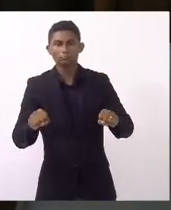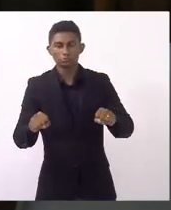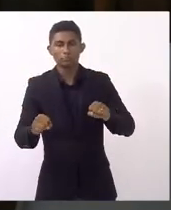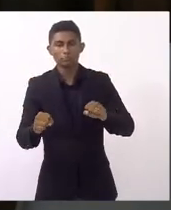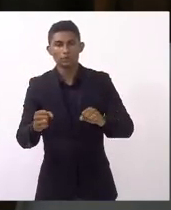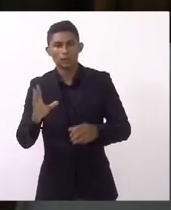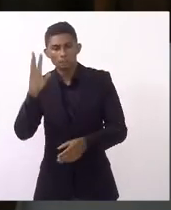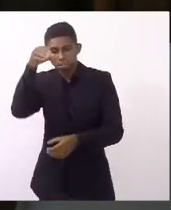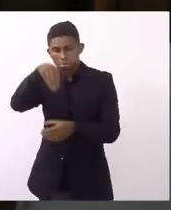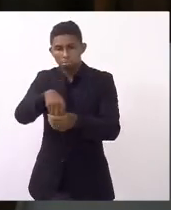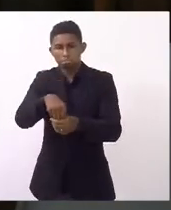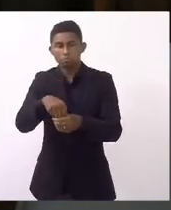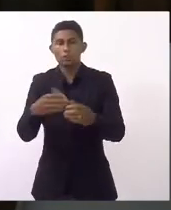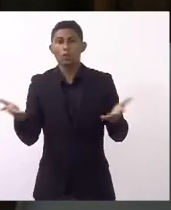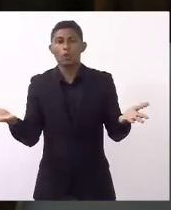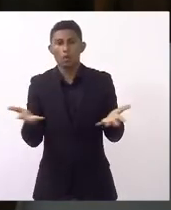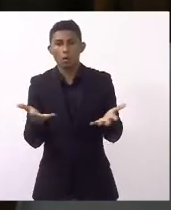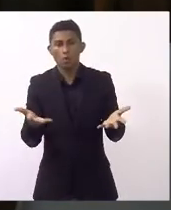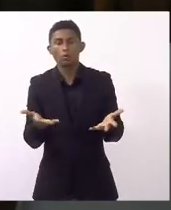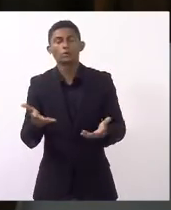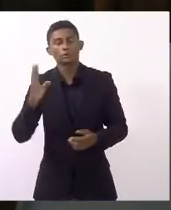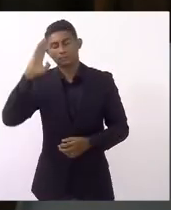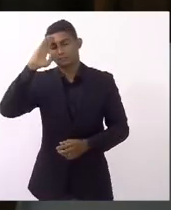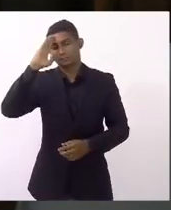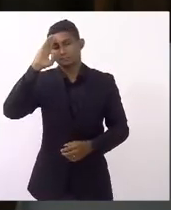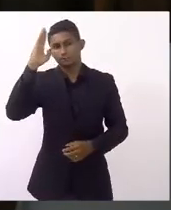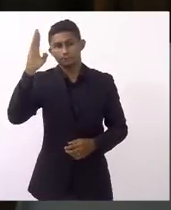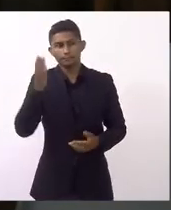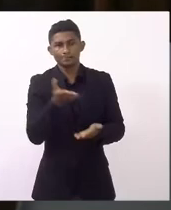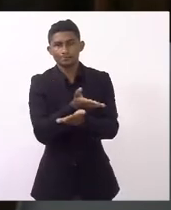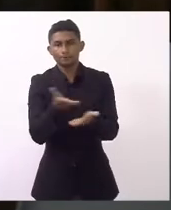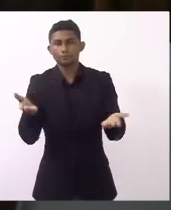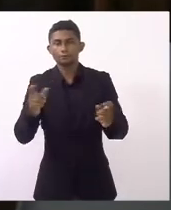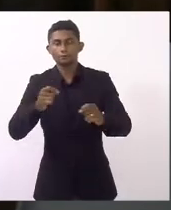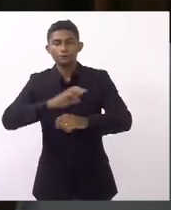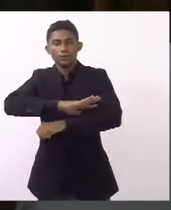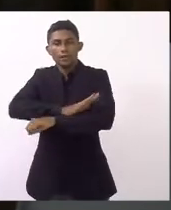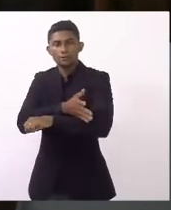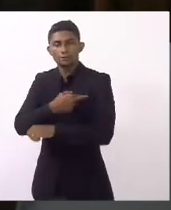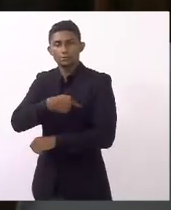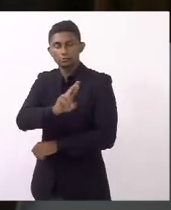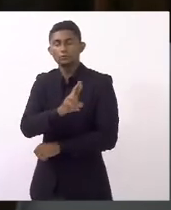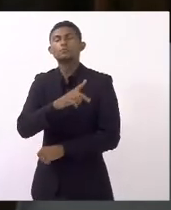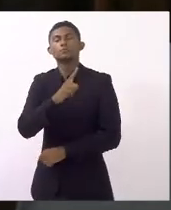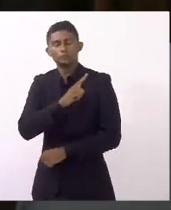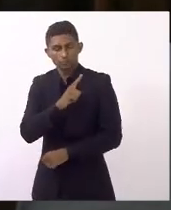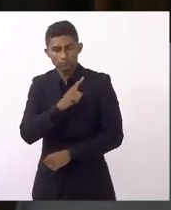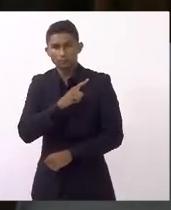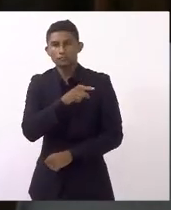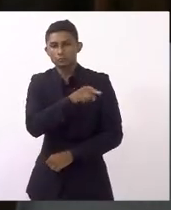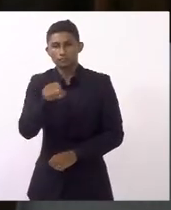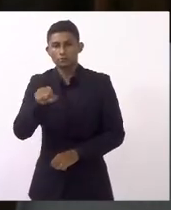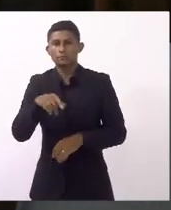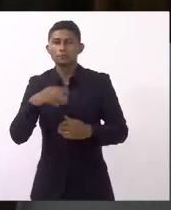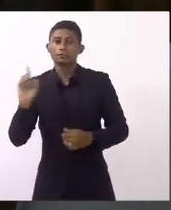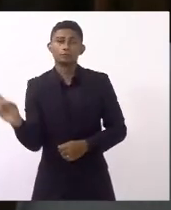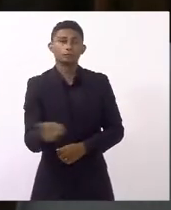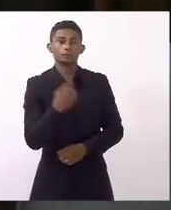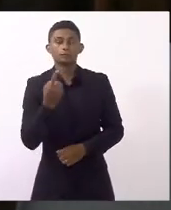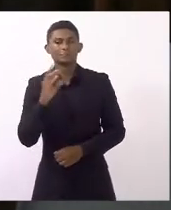ainda uma das suas principais expressões do racismo religioso Então a gente tem tentado